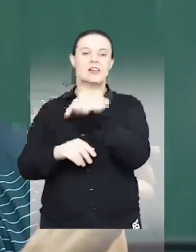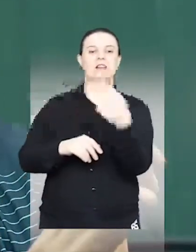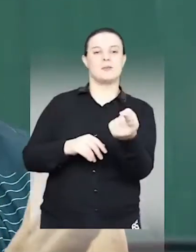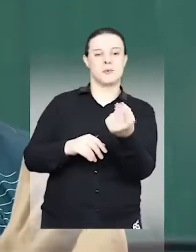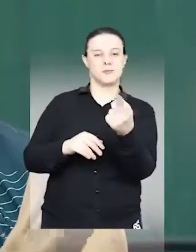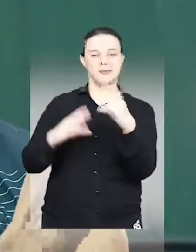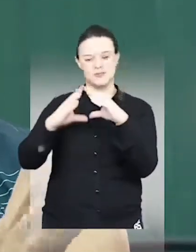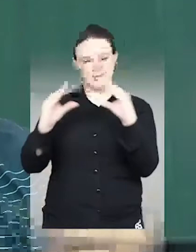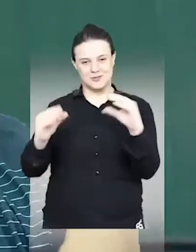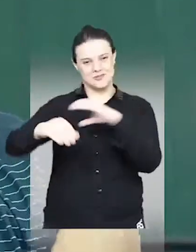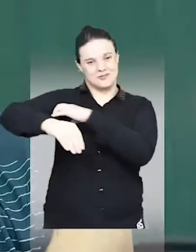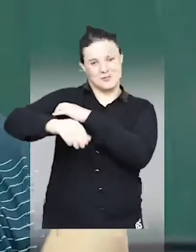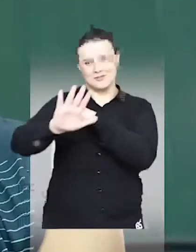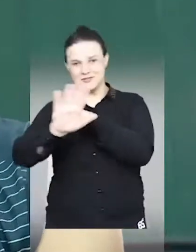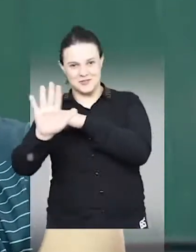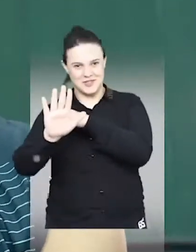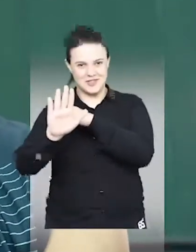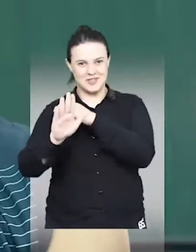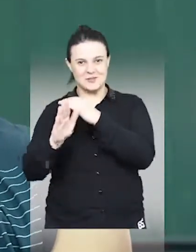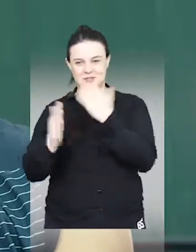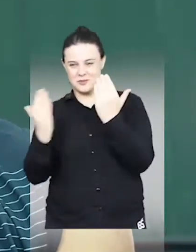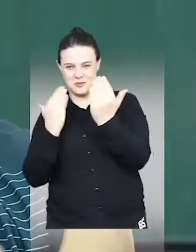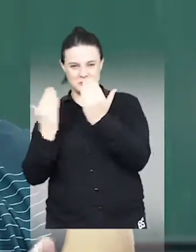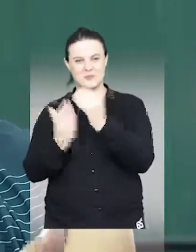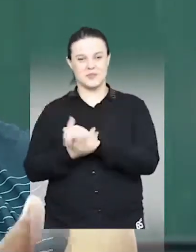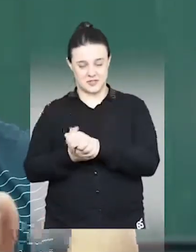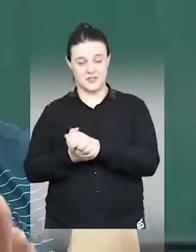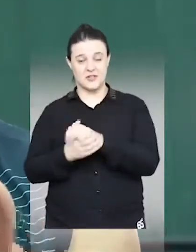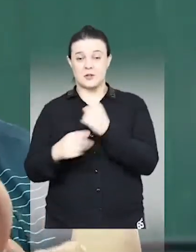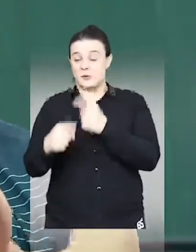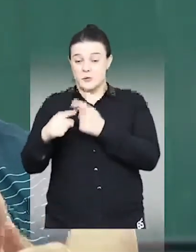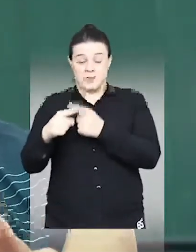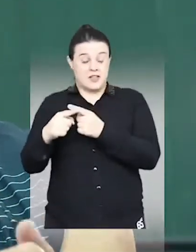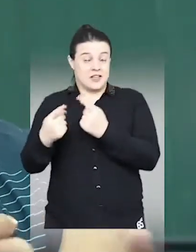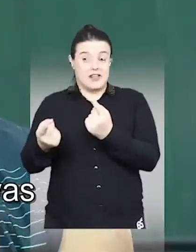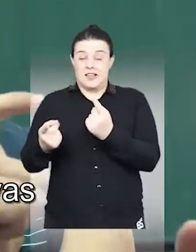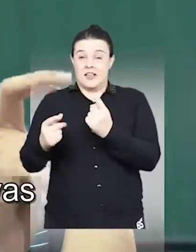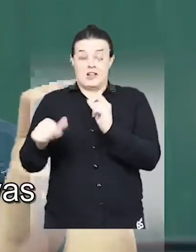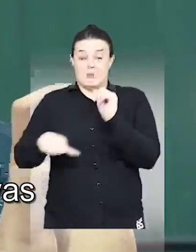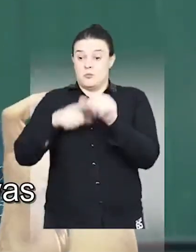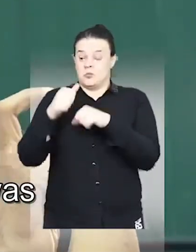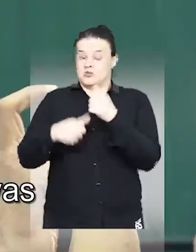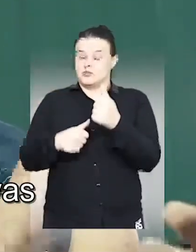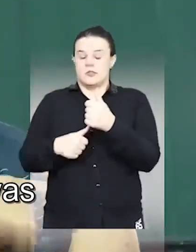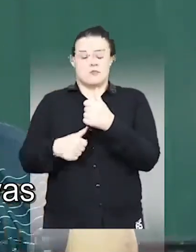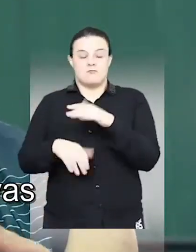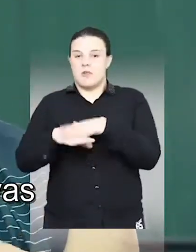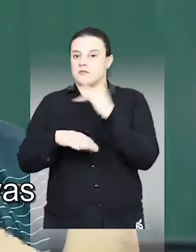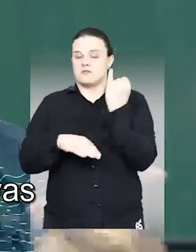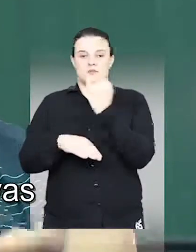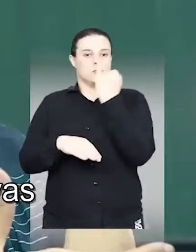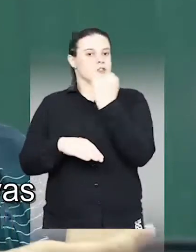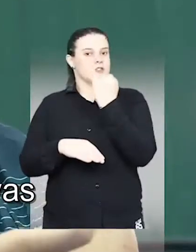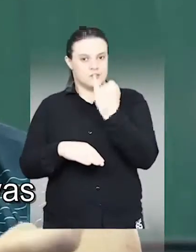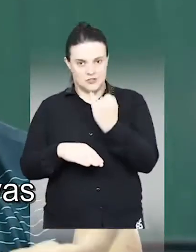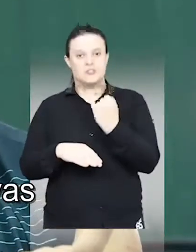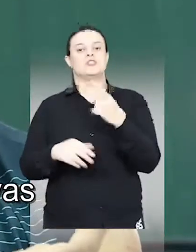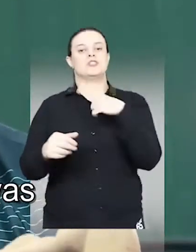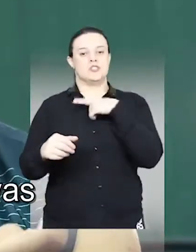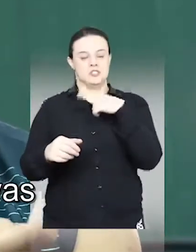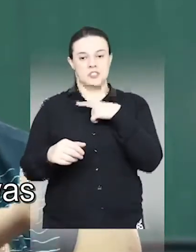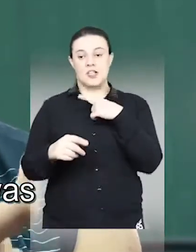rendimento, e depois do esporte e do rugby, que acho que foram mudanças mais